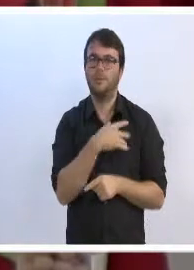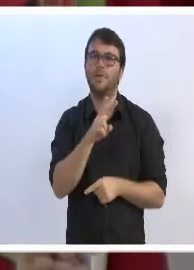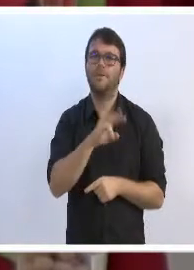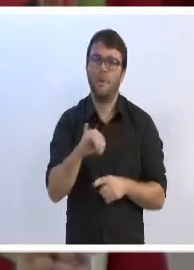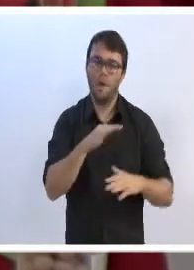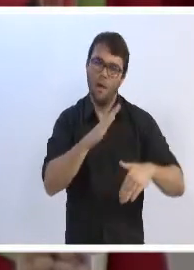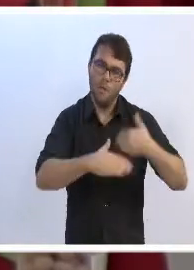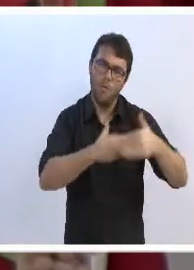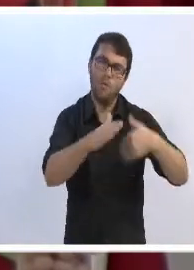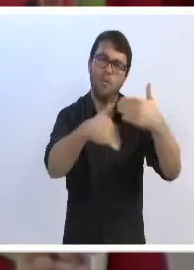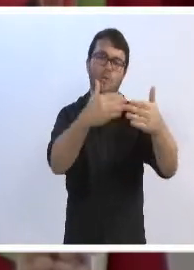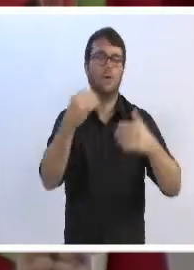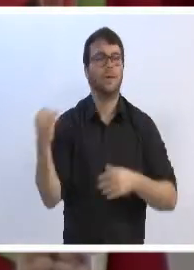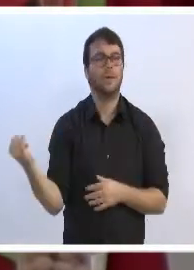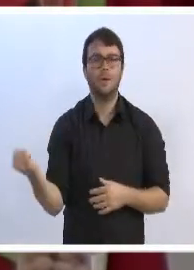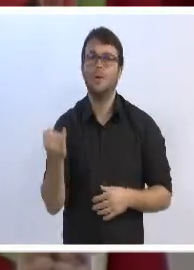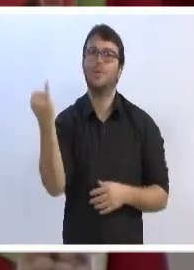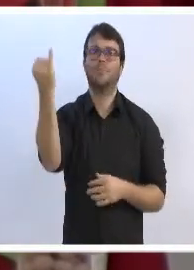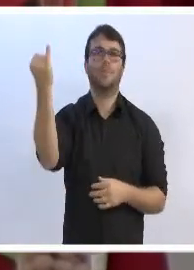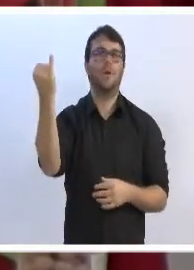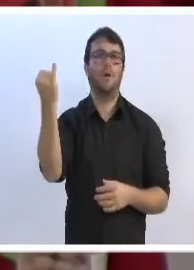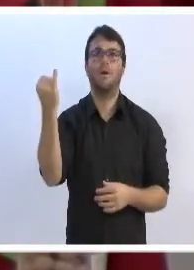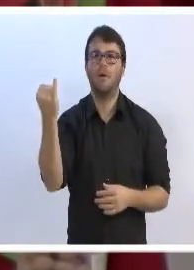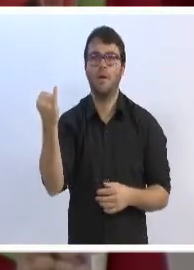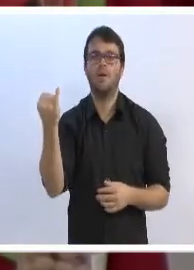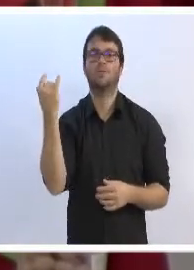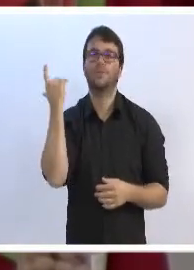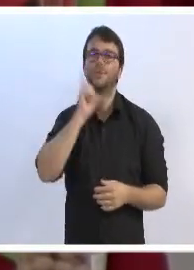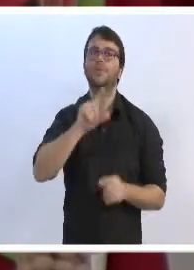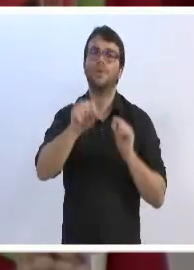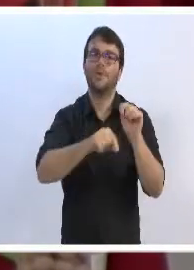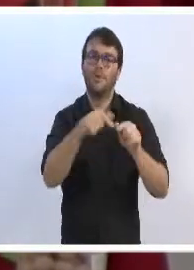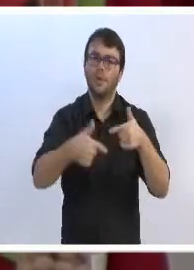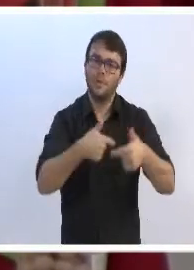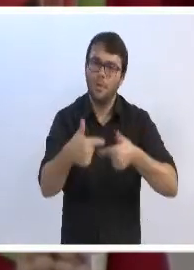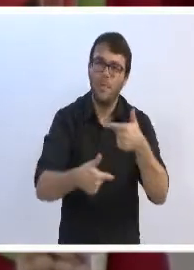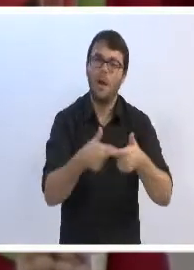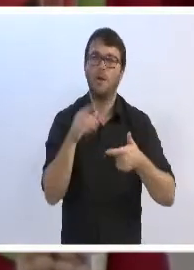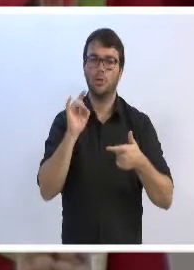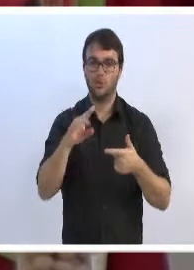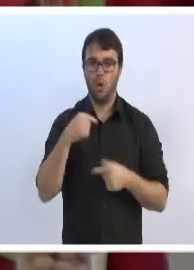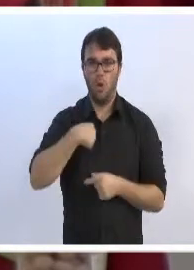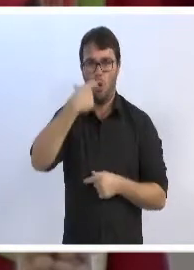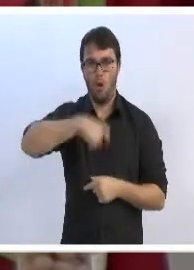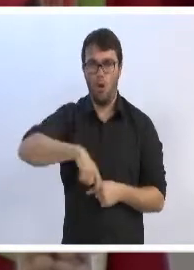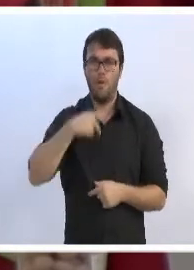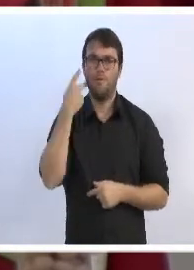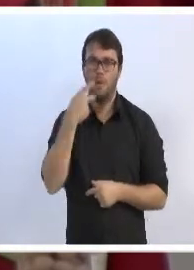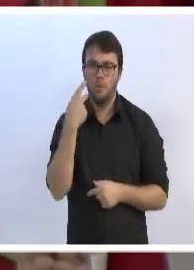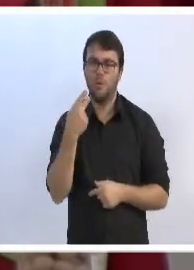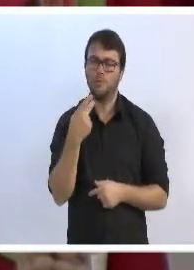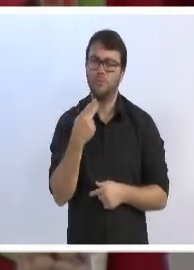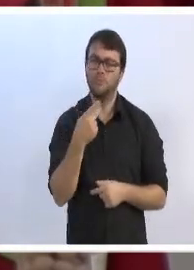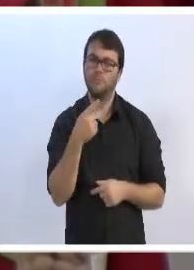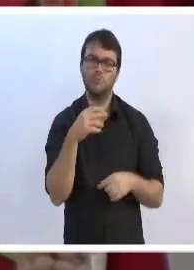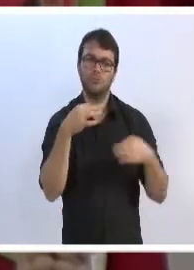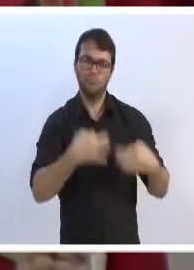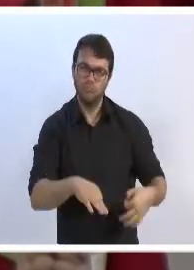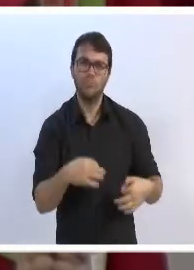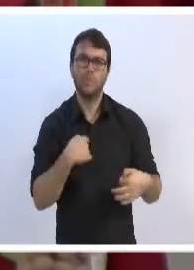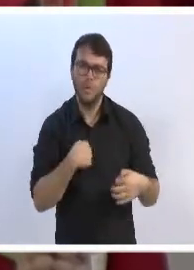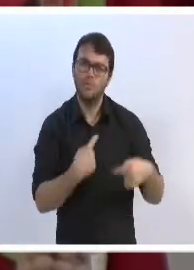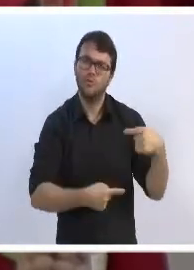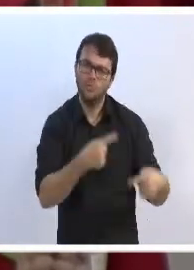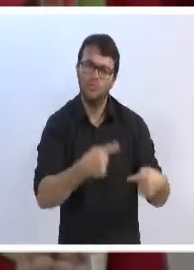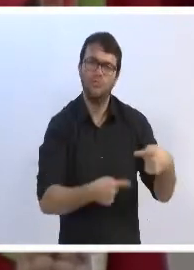avanço extremamente significativo fruto do trabalho não só deste vereador que particularmente tive a oportunidade de discutir